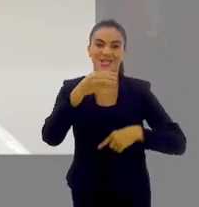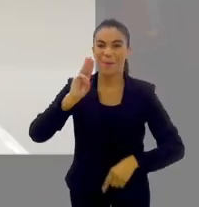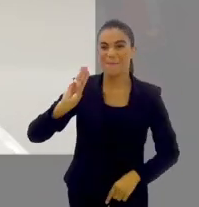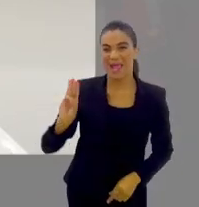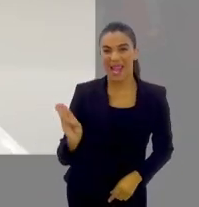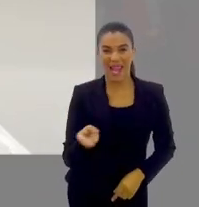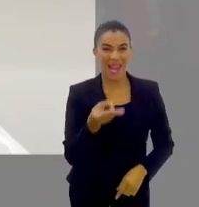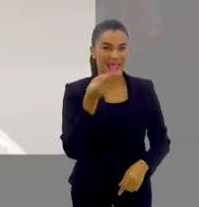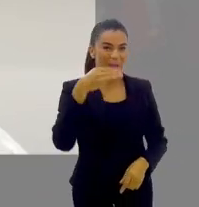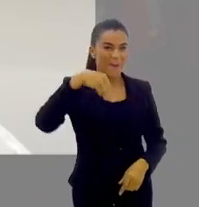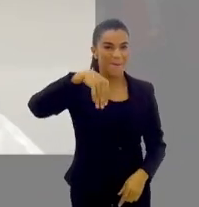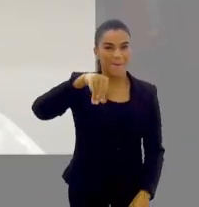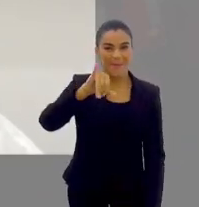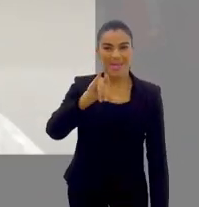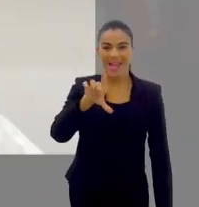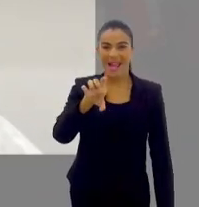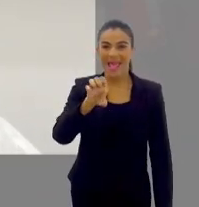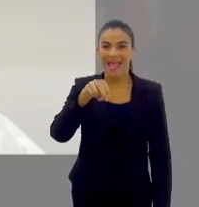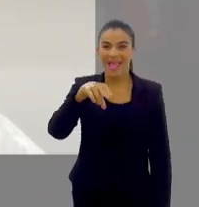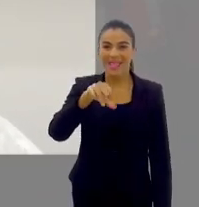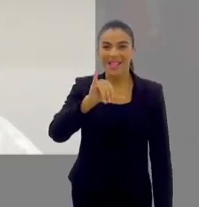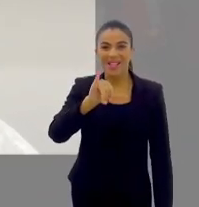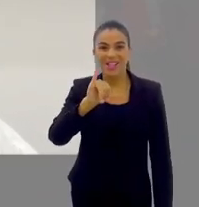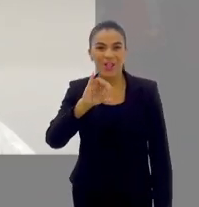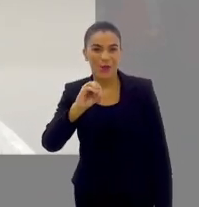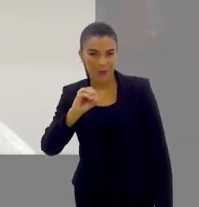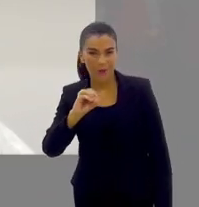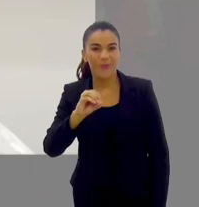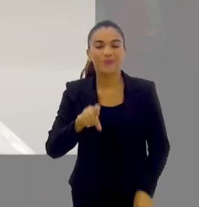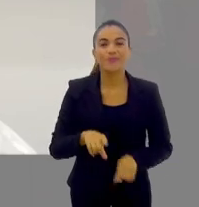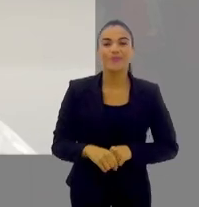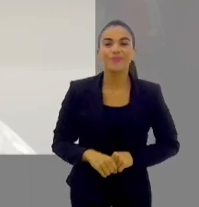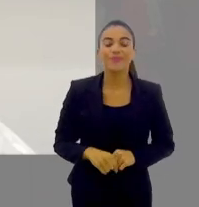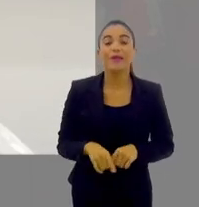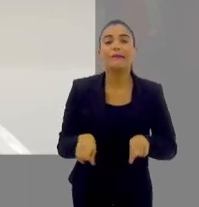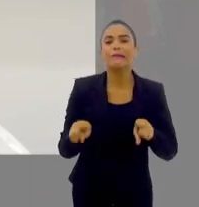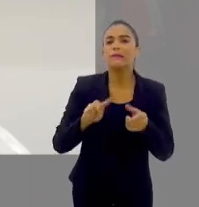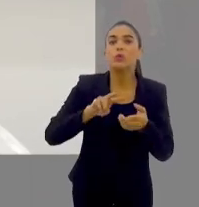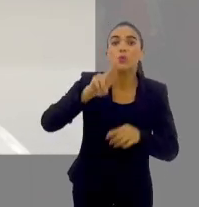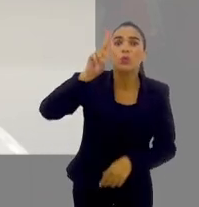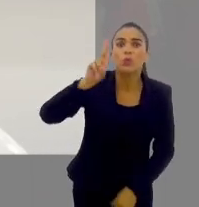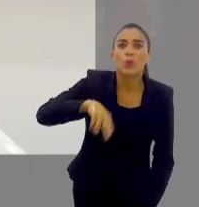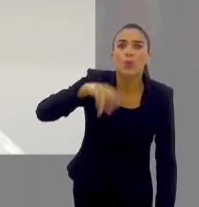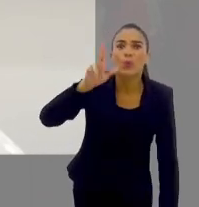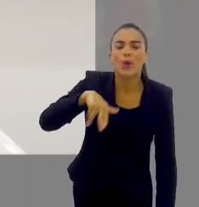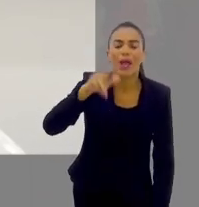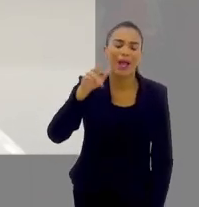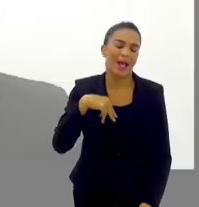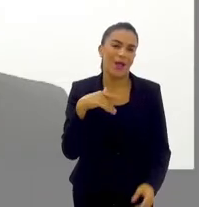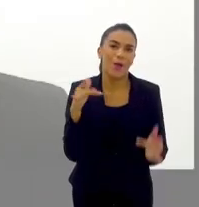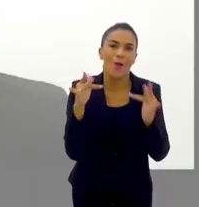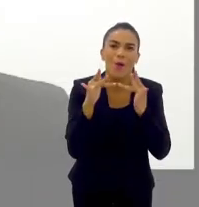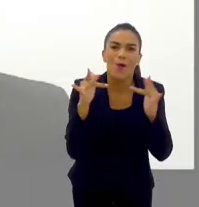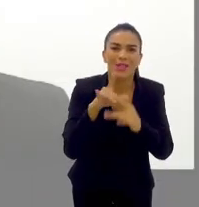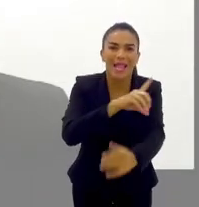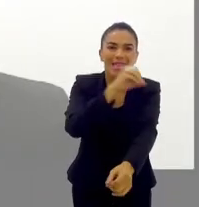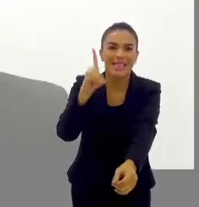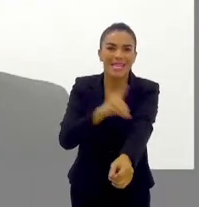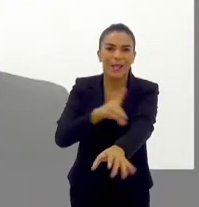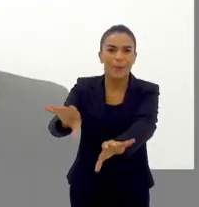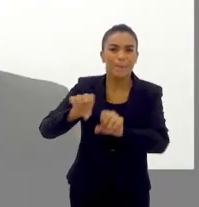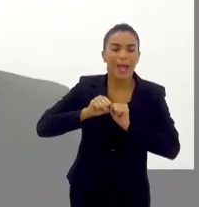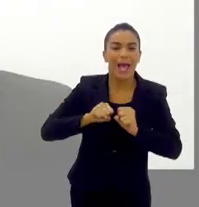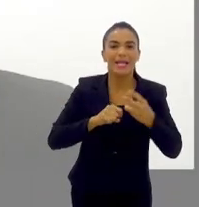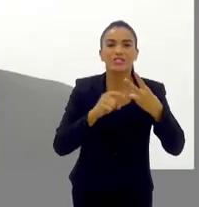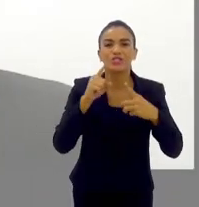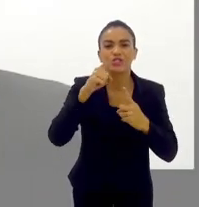gente chama, ou geração Z, que estão hoje com 20 aninhos de idade, que nunca tiveram dengue 3. E se eles